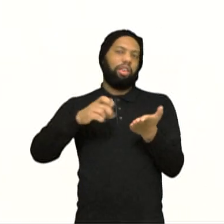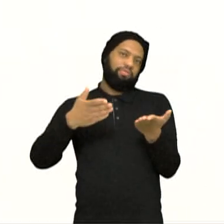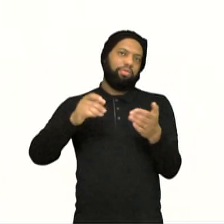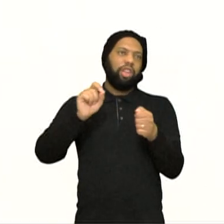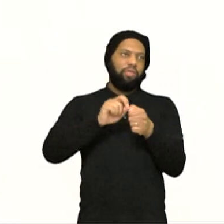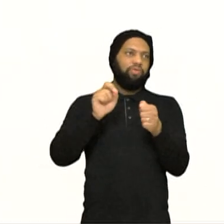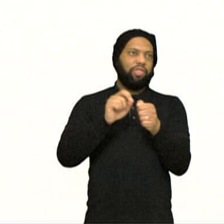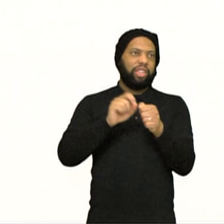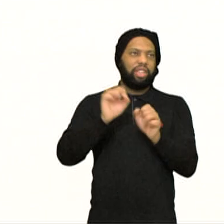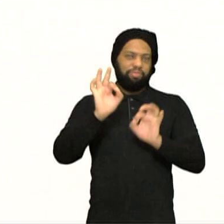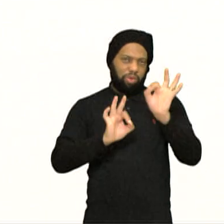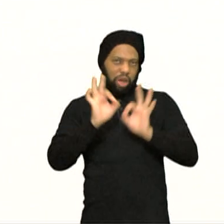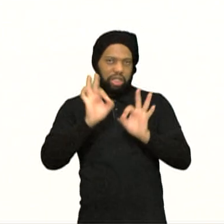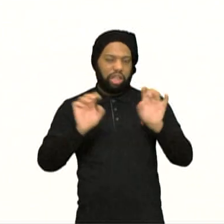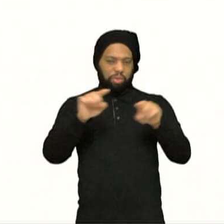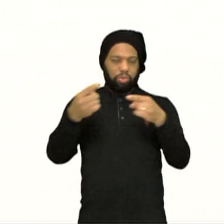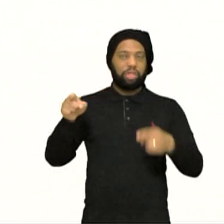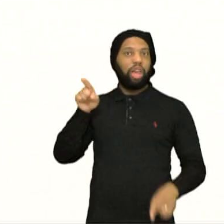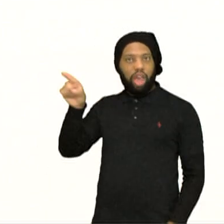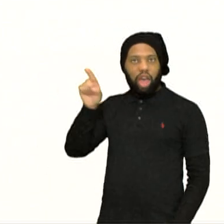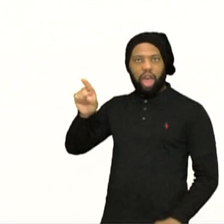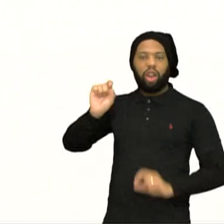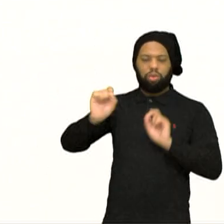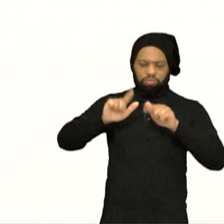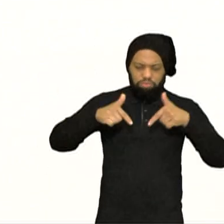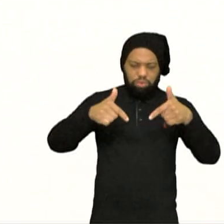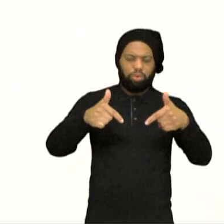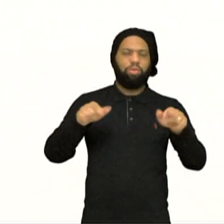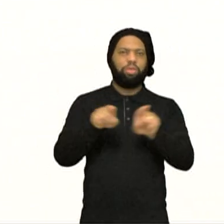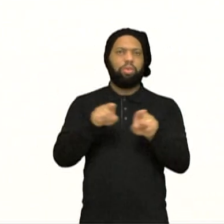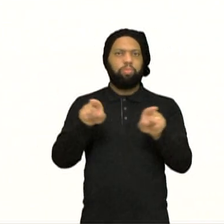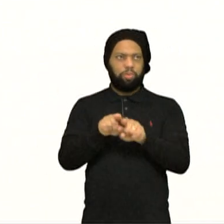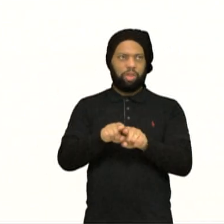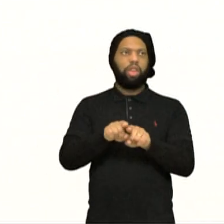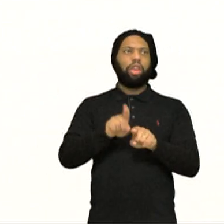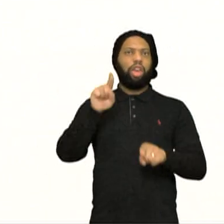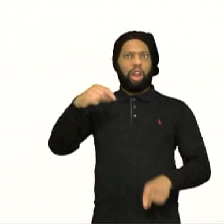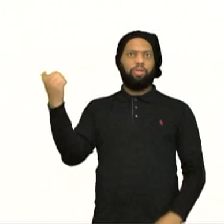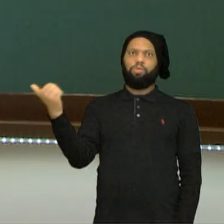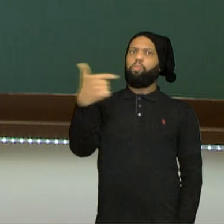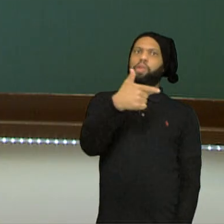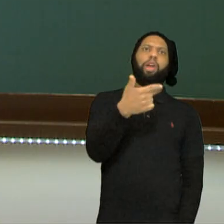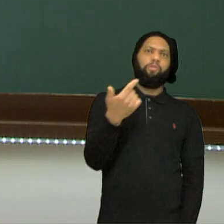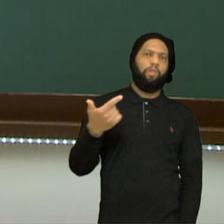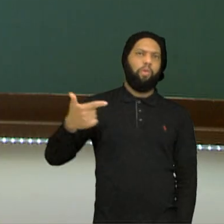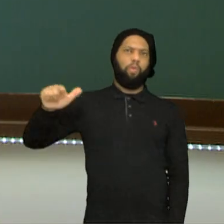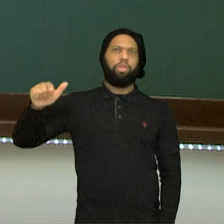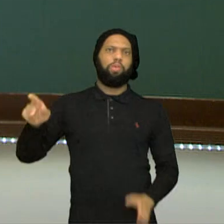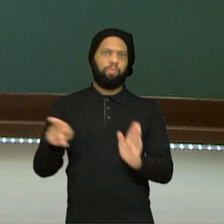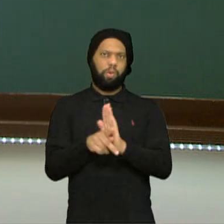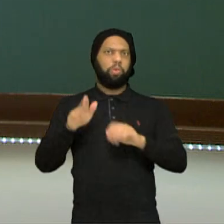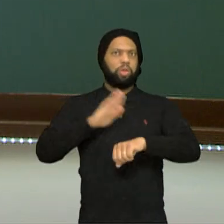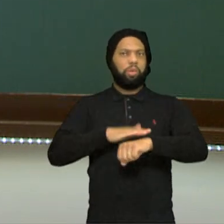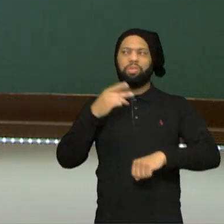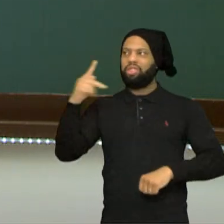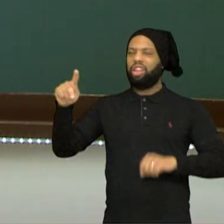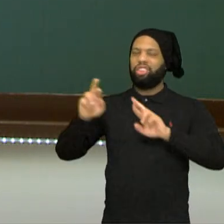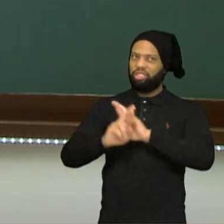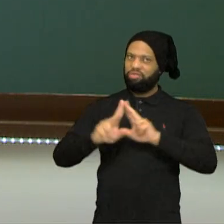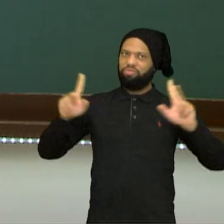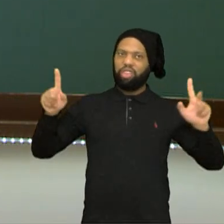foi uma mulher muito à frente do seu tempo. Ela conseguiu, né, estar à frente de uma orquestra brasileira quando era um espaço